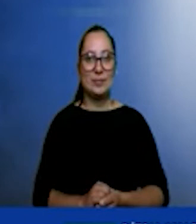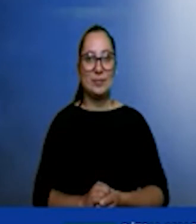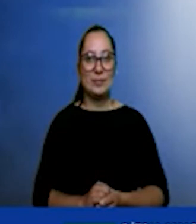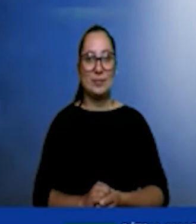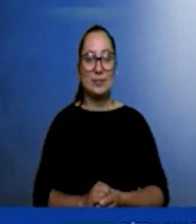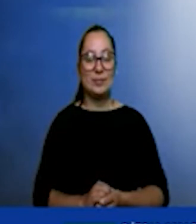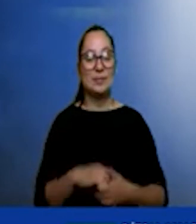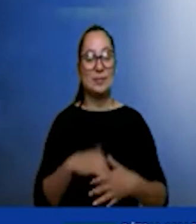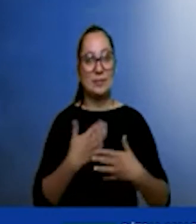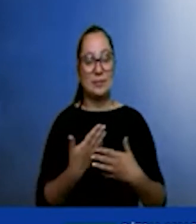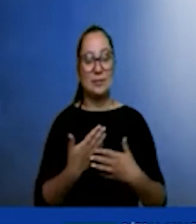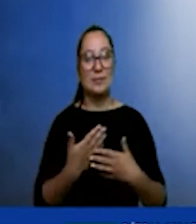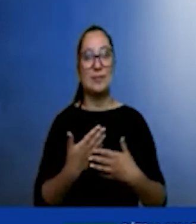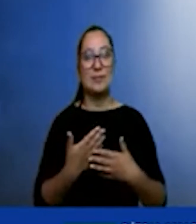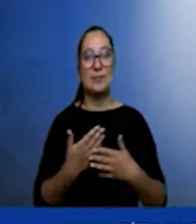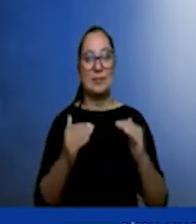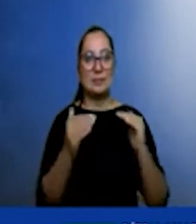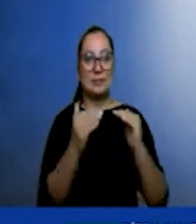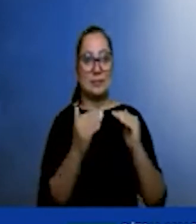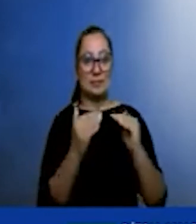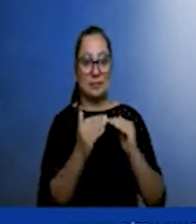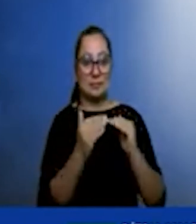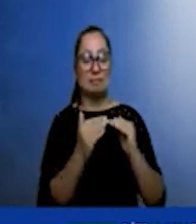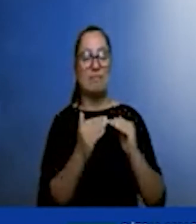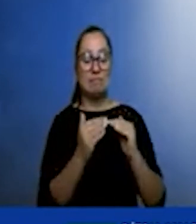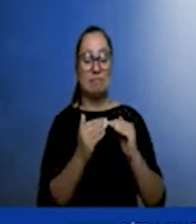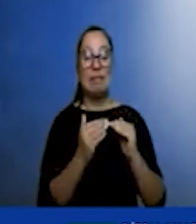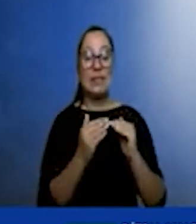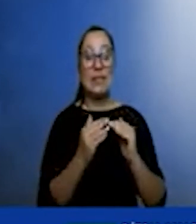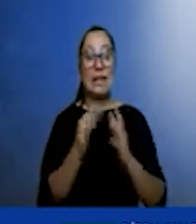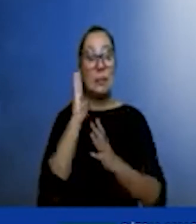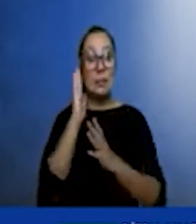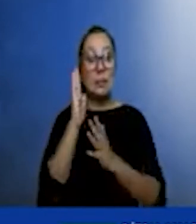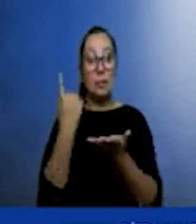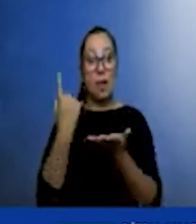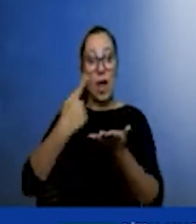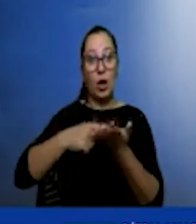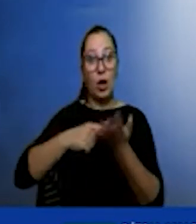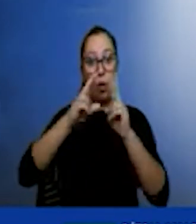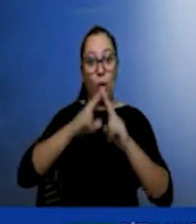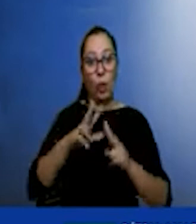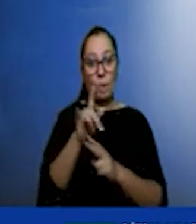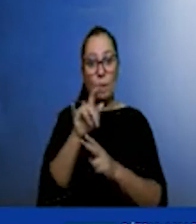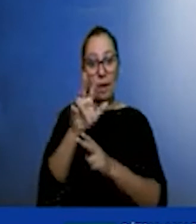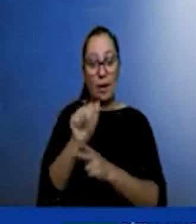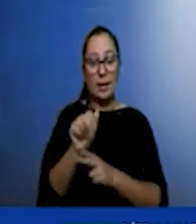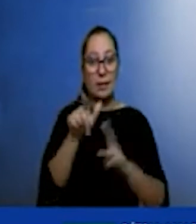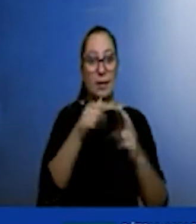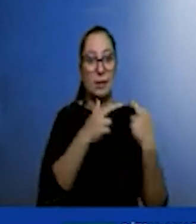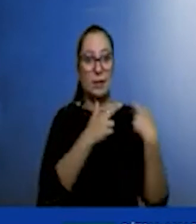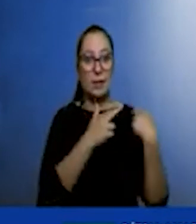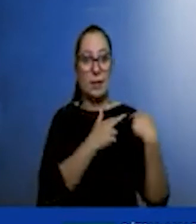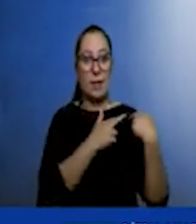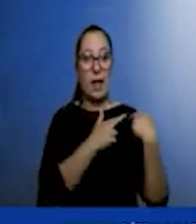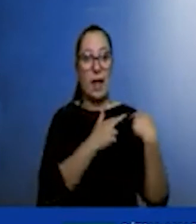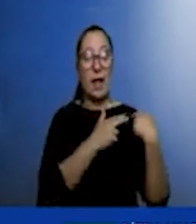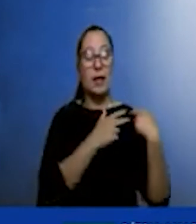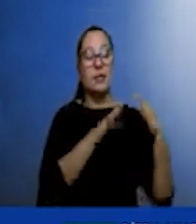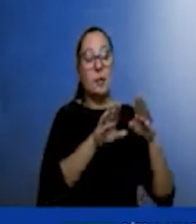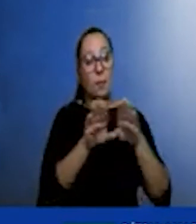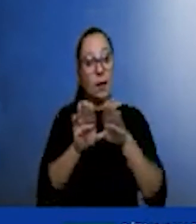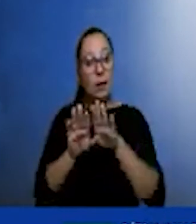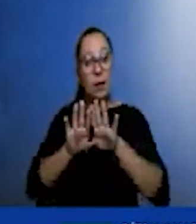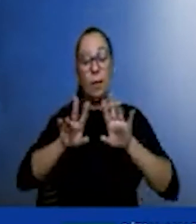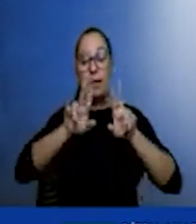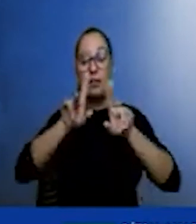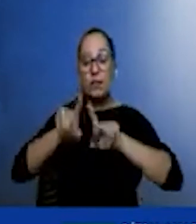né, do que a Fernanda colocou, isso é um próprio princípio do Acordo de Paris, das responsabilidades comuns, porém diferenciadas entre os países. Acho que isso vale